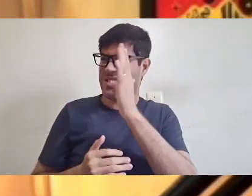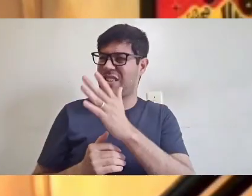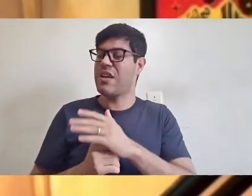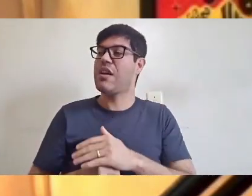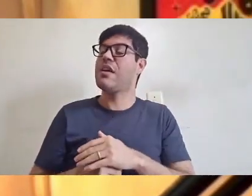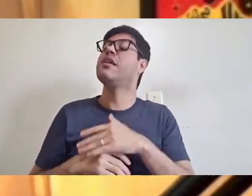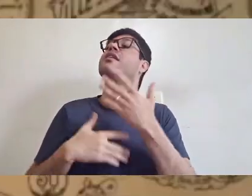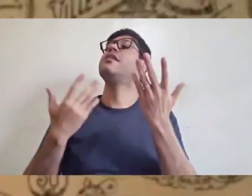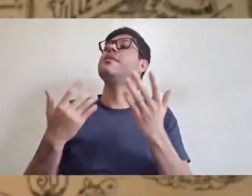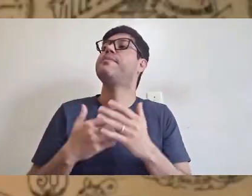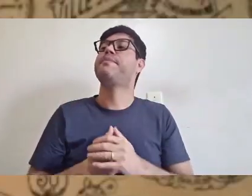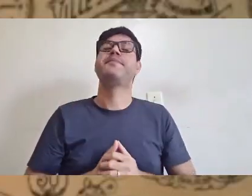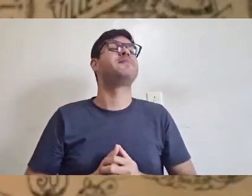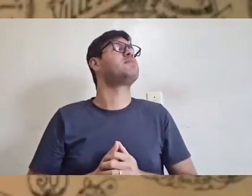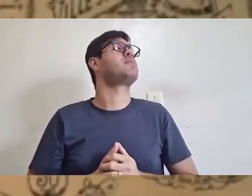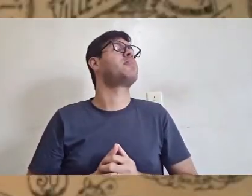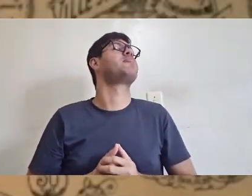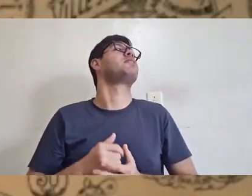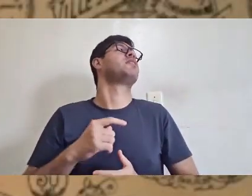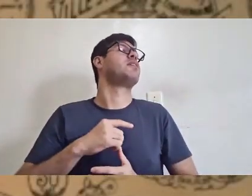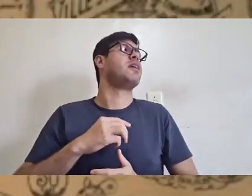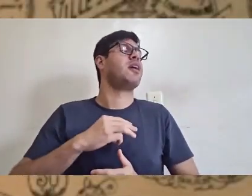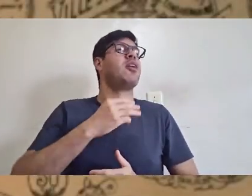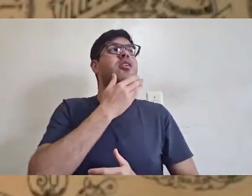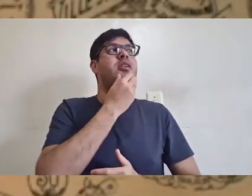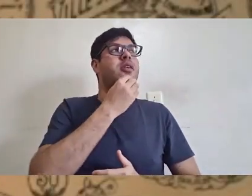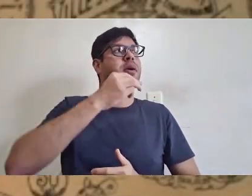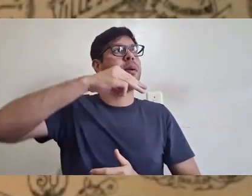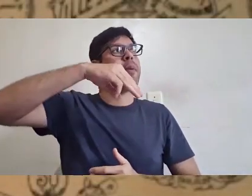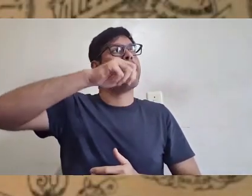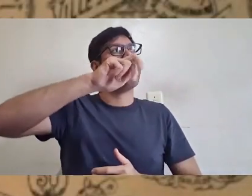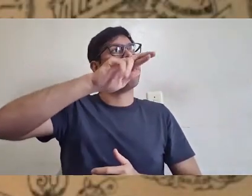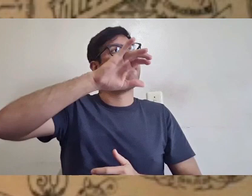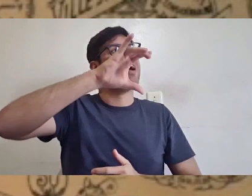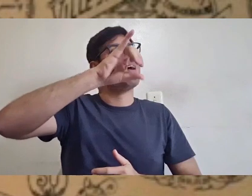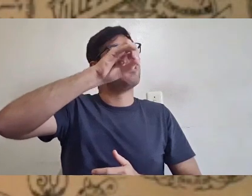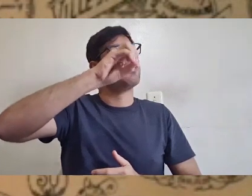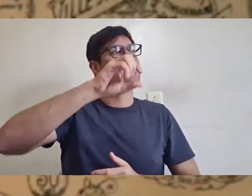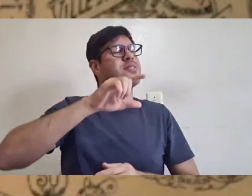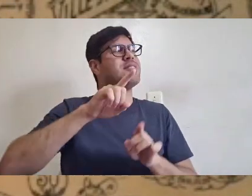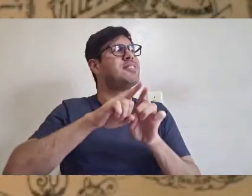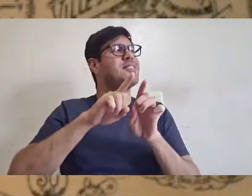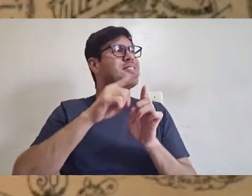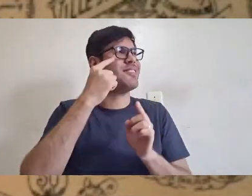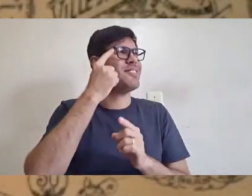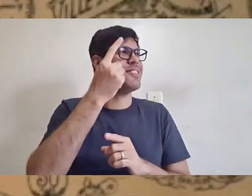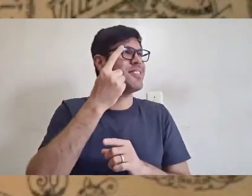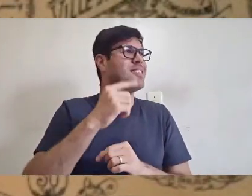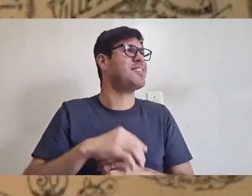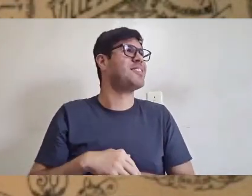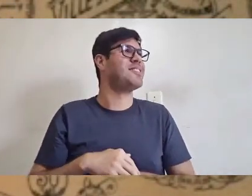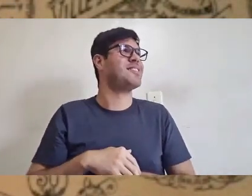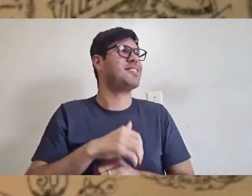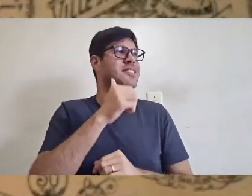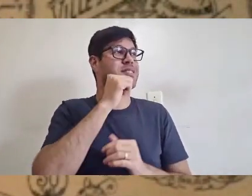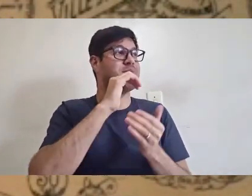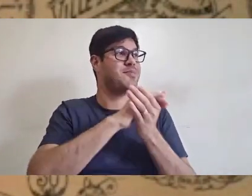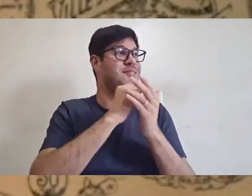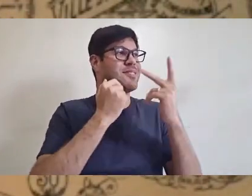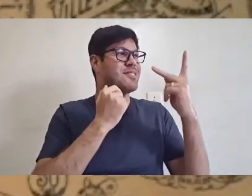Márcio, né? Que você tão bem conhece. Aham. Que ainda se lembra muito de sua esposa, que foi